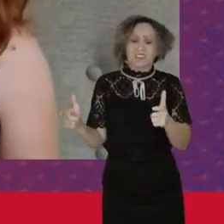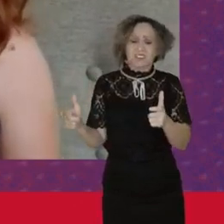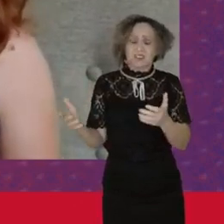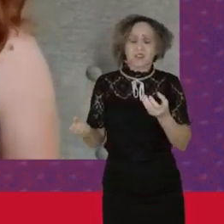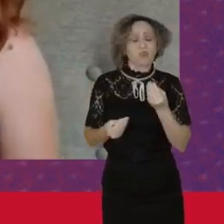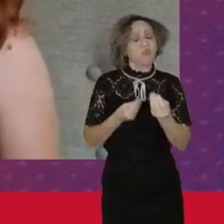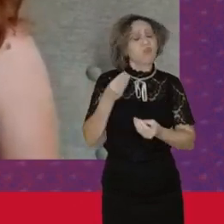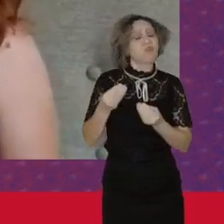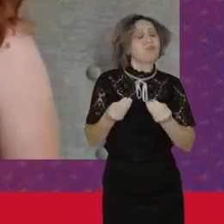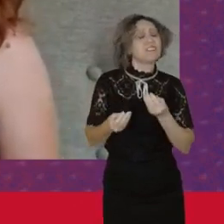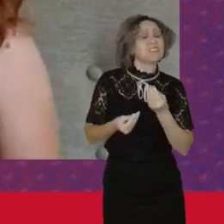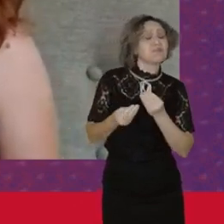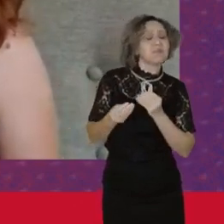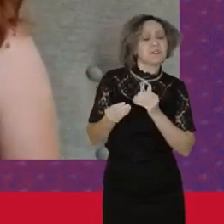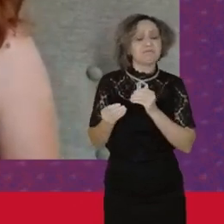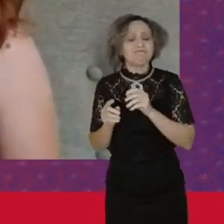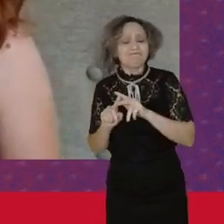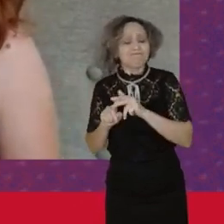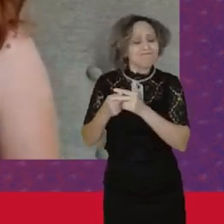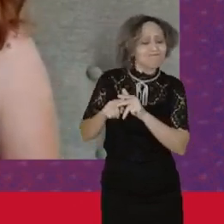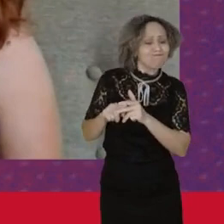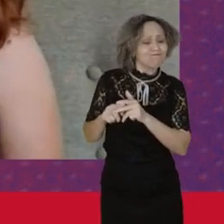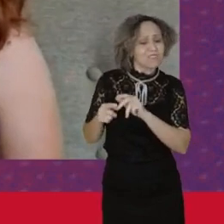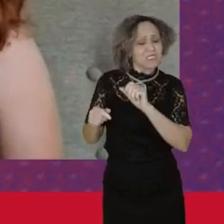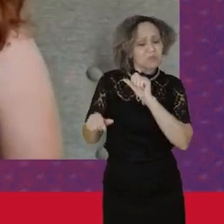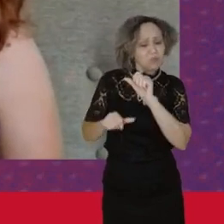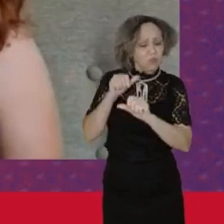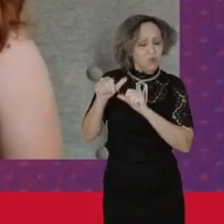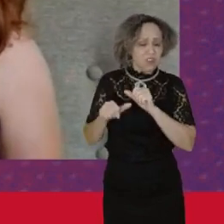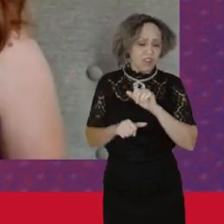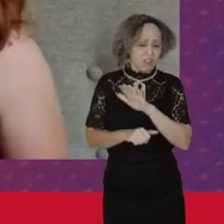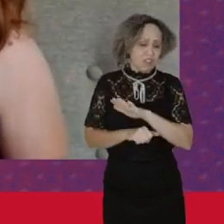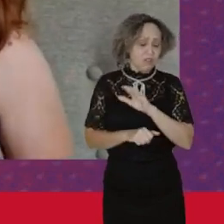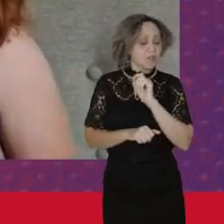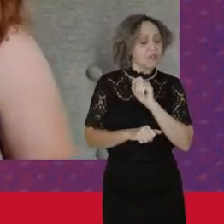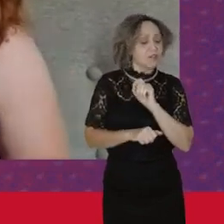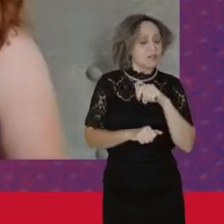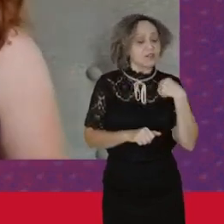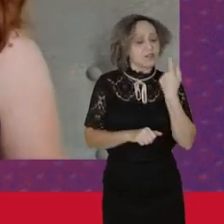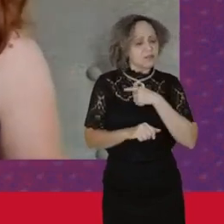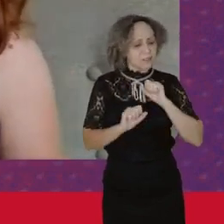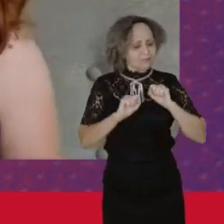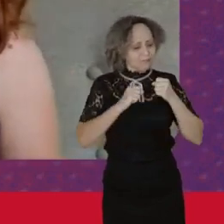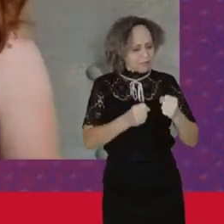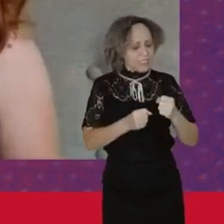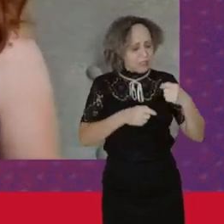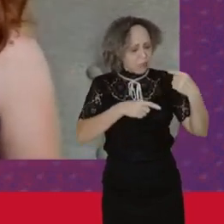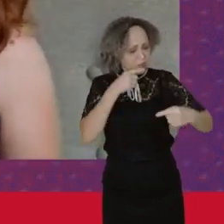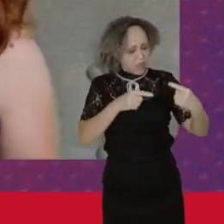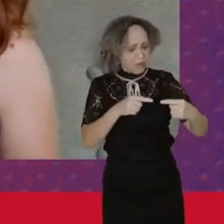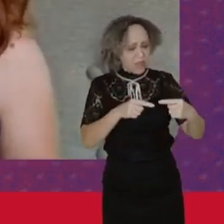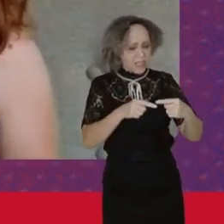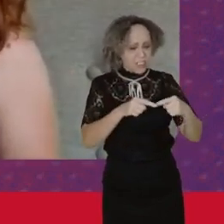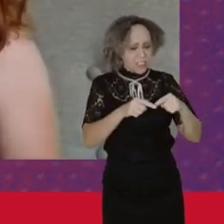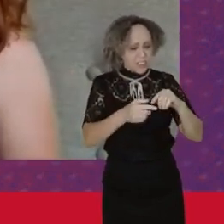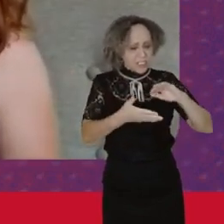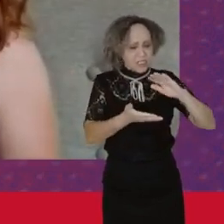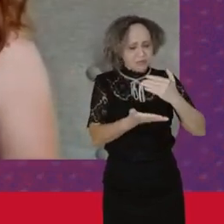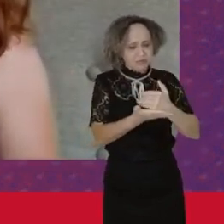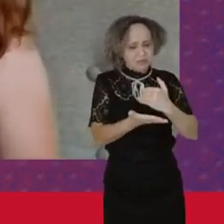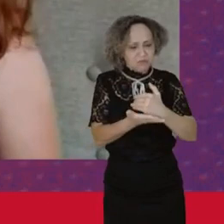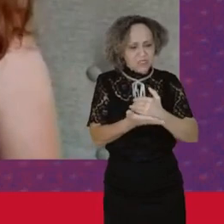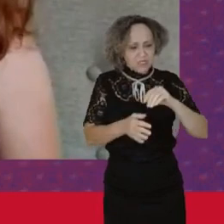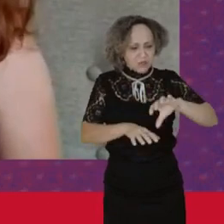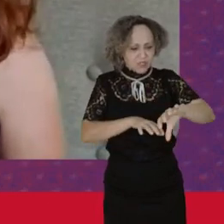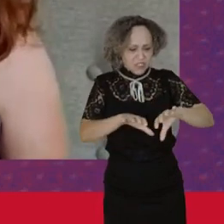mudar essa situação? Eu acho que é uma questão que a gente precisa pensar, enfrentar o debate da reforma agrária, mas falar de uma reforma